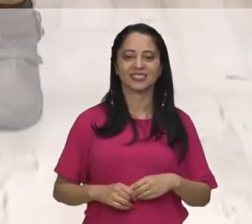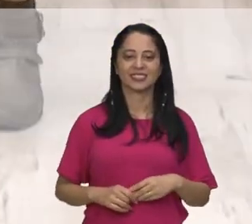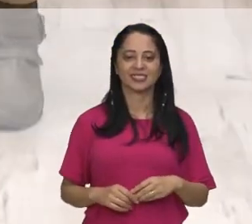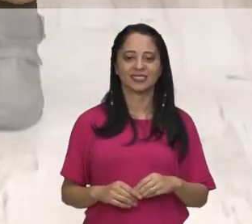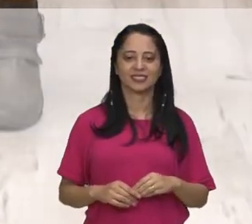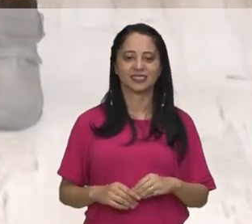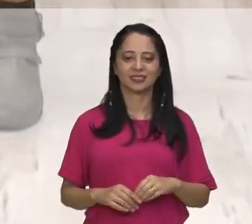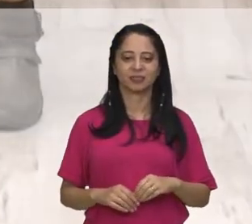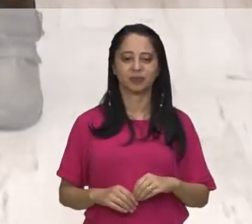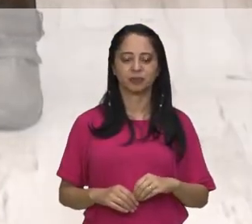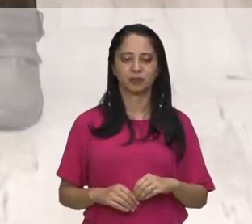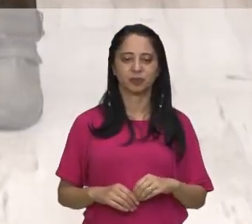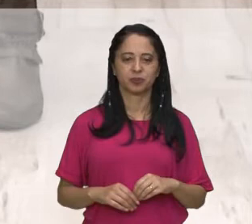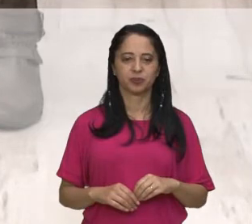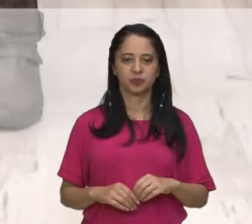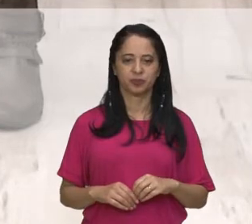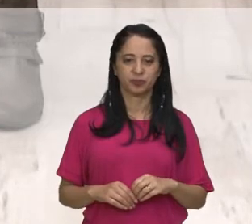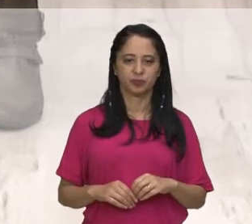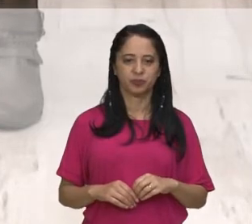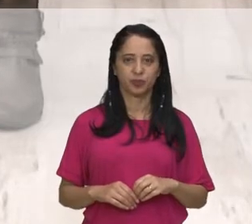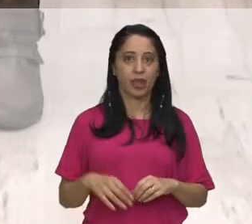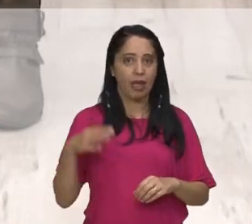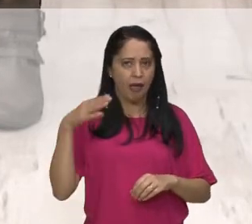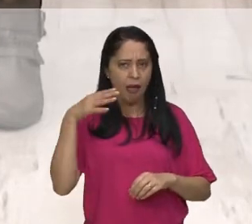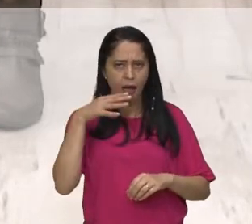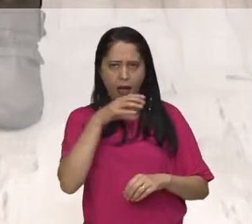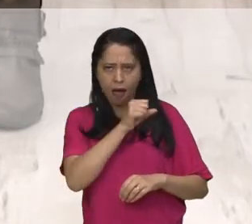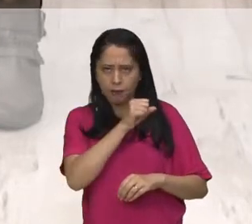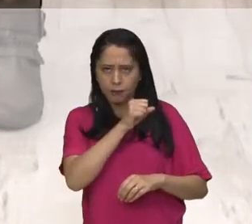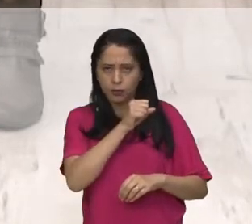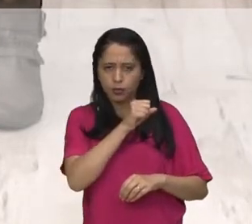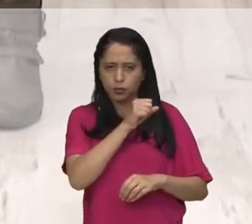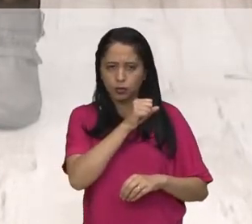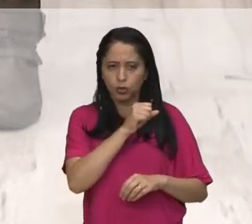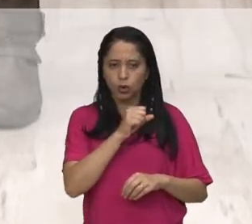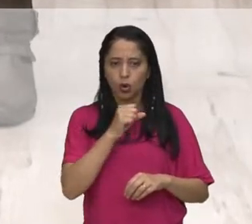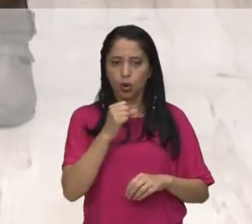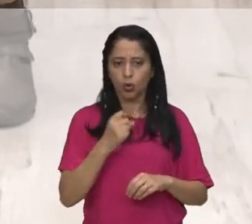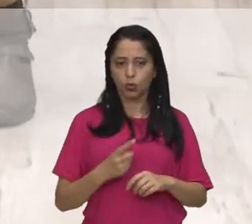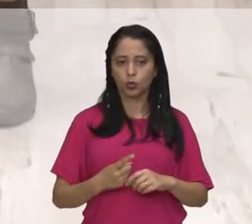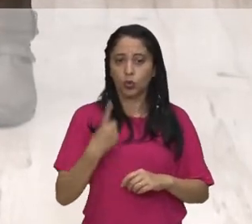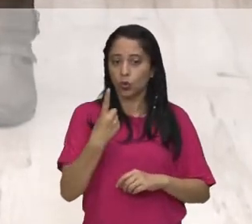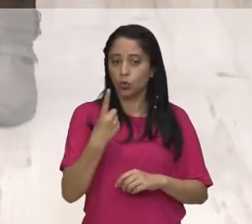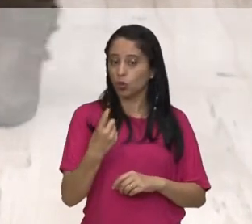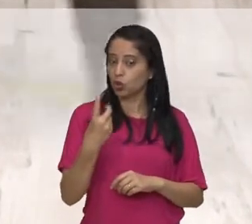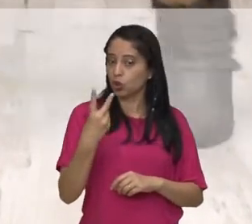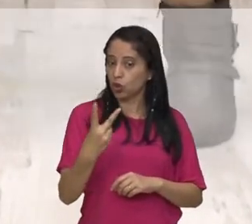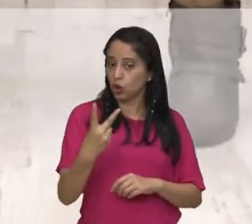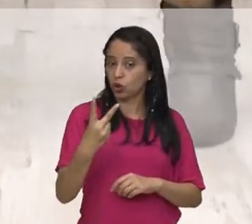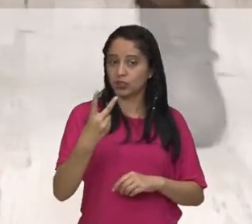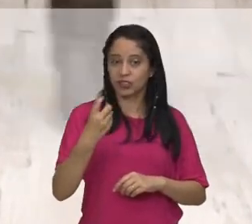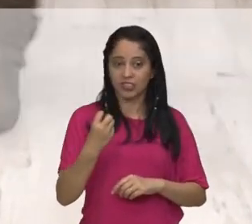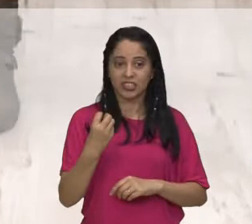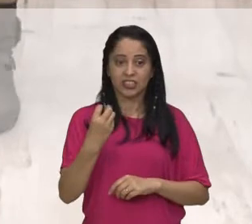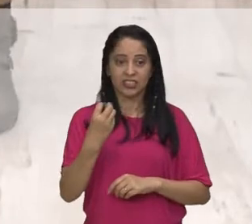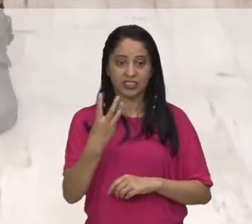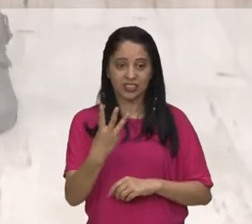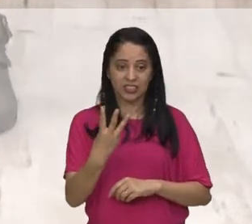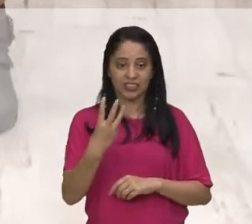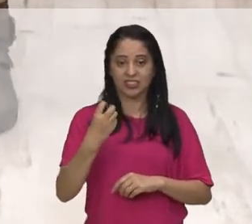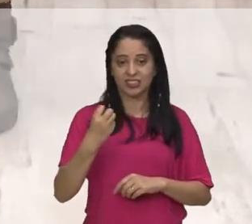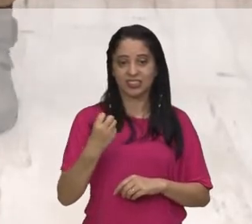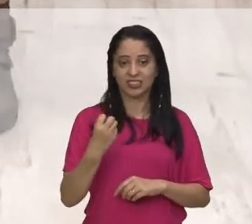abri, juntei. O movimento é um pouquinho mais rápido e na contagem vai ficar assim, ó. E um, e dois, vou